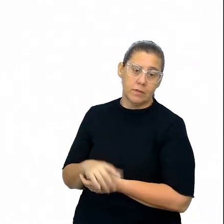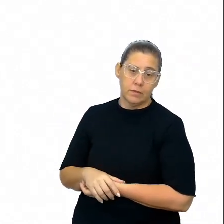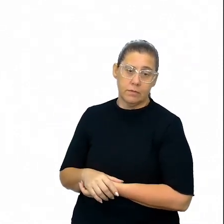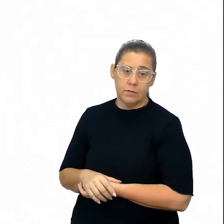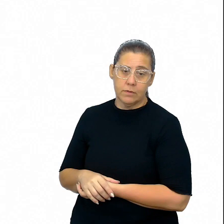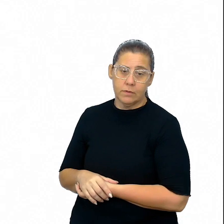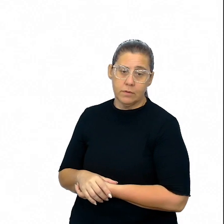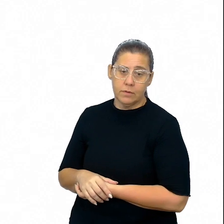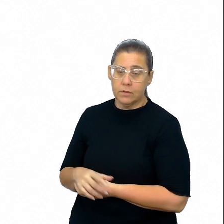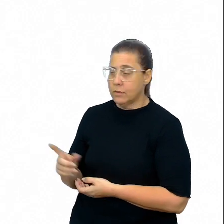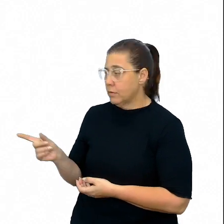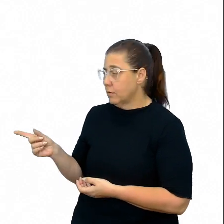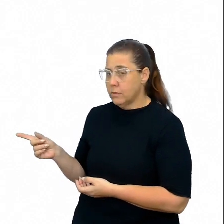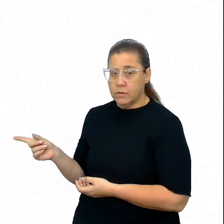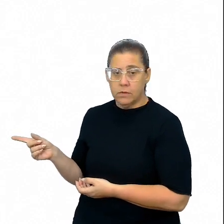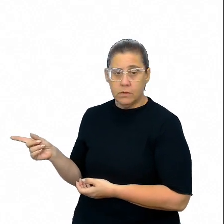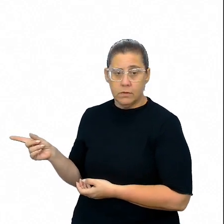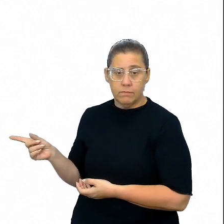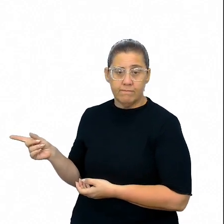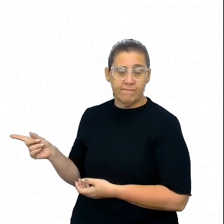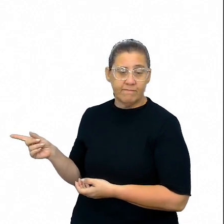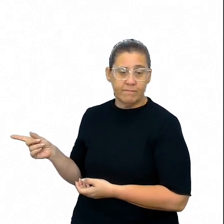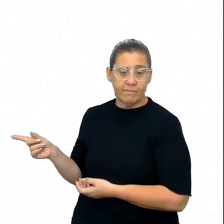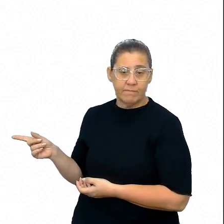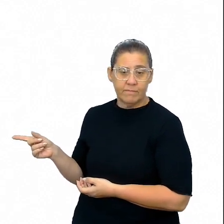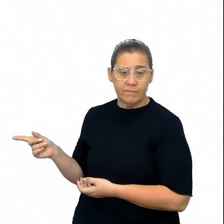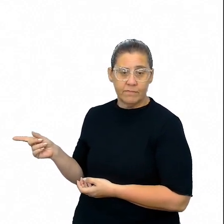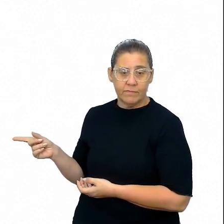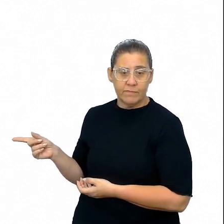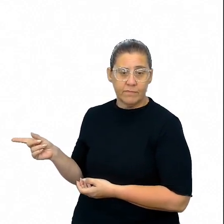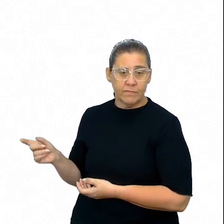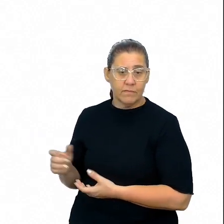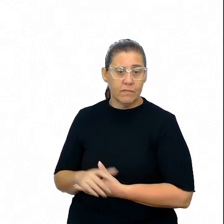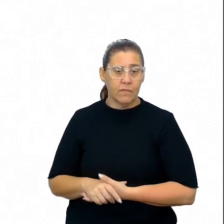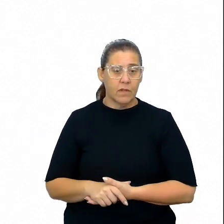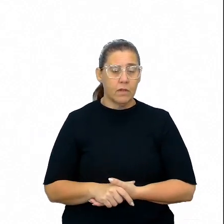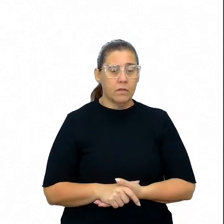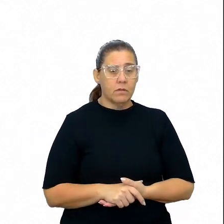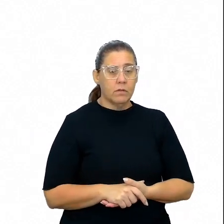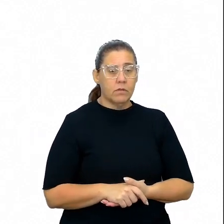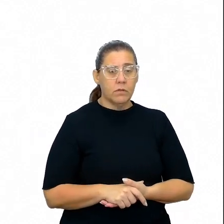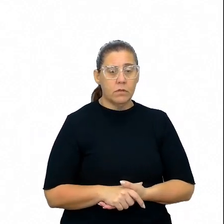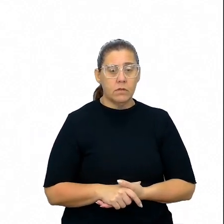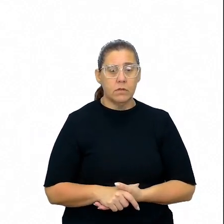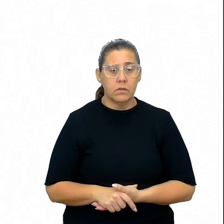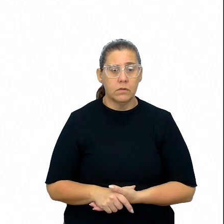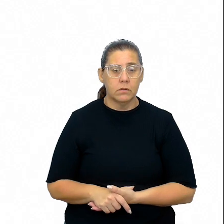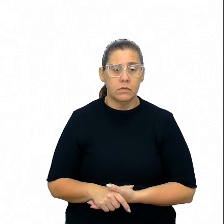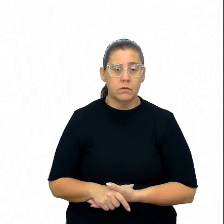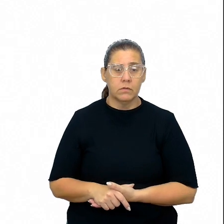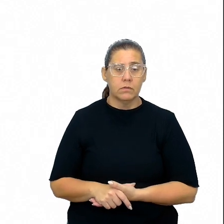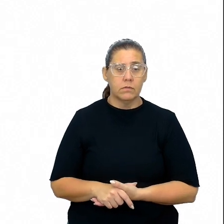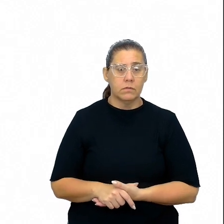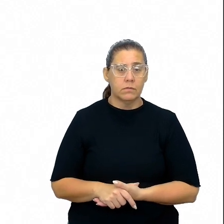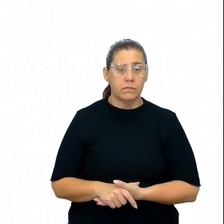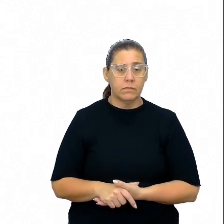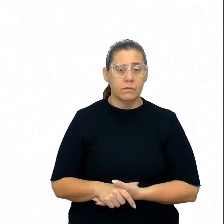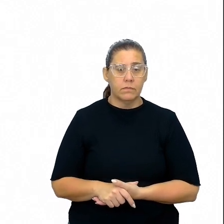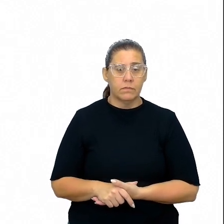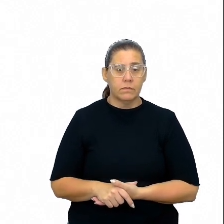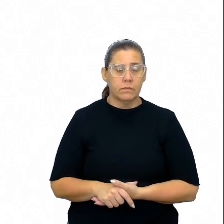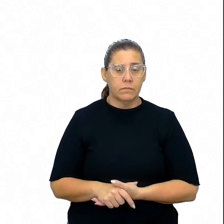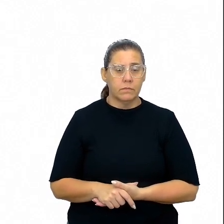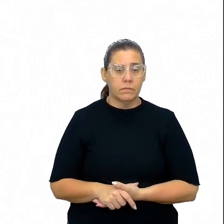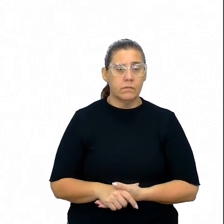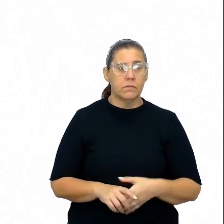ó. 1 quarto mais 2 quintos mais 3 meios. Mesma coisa, ó. 1 mais 2 mais 3, 6. 4